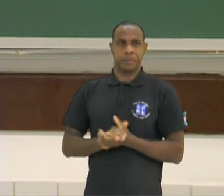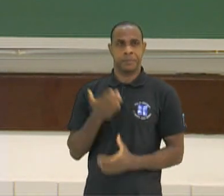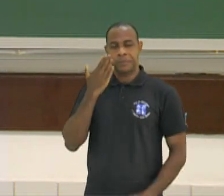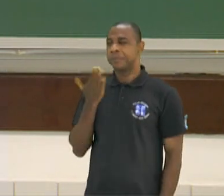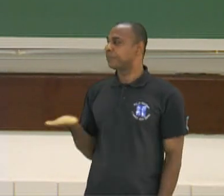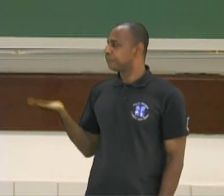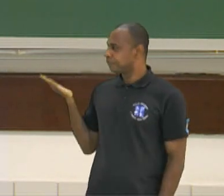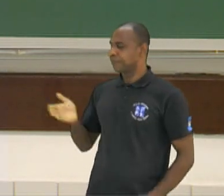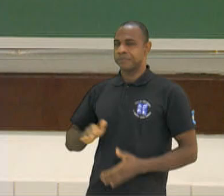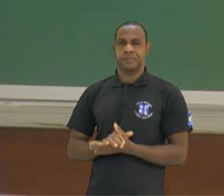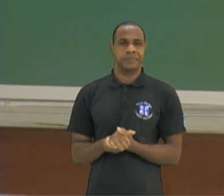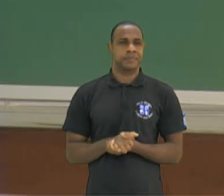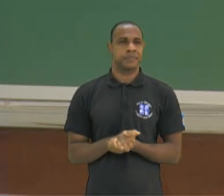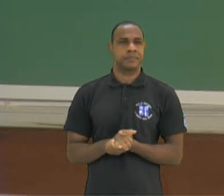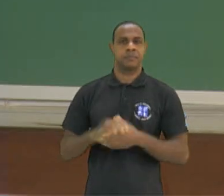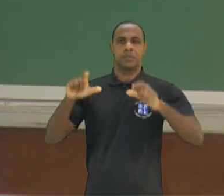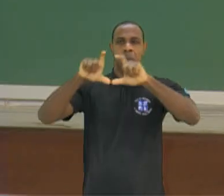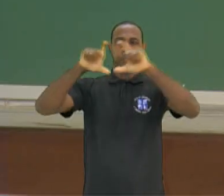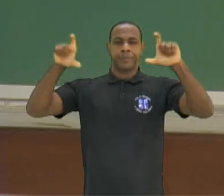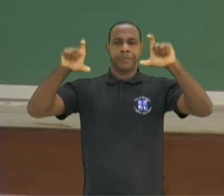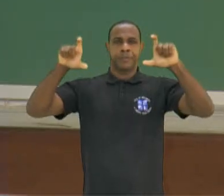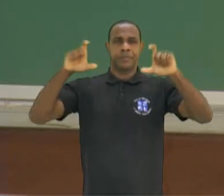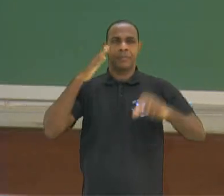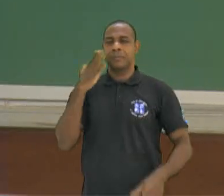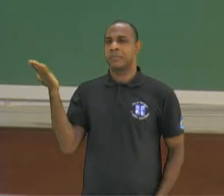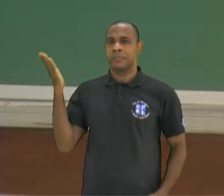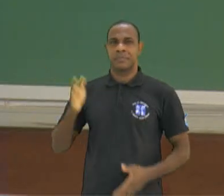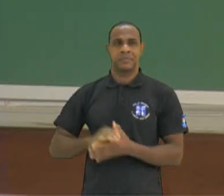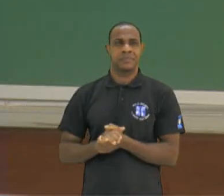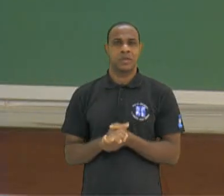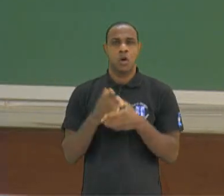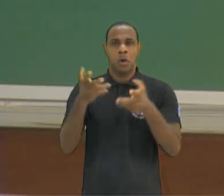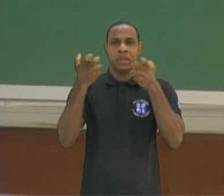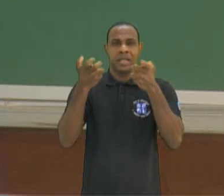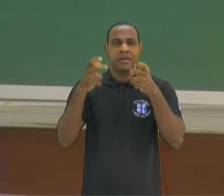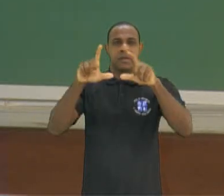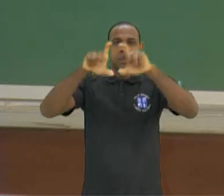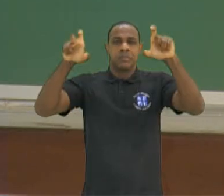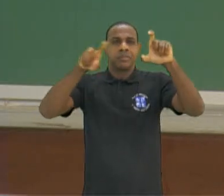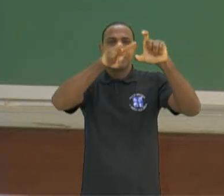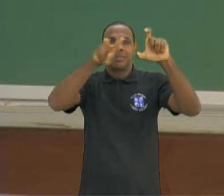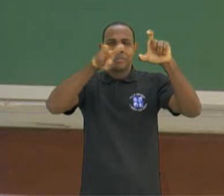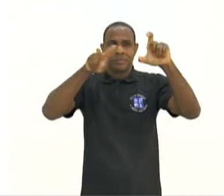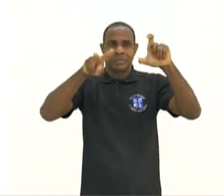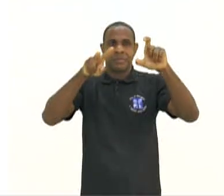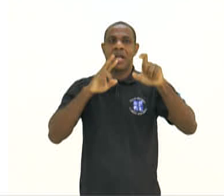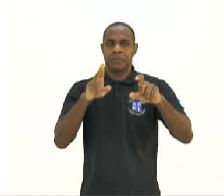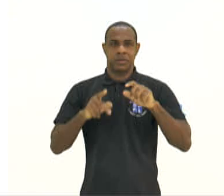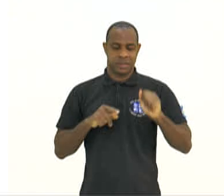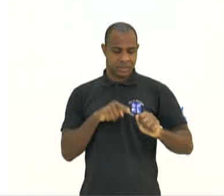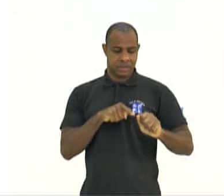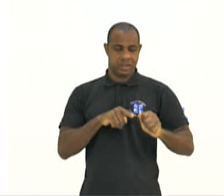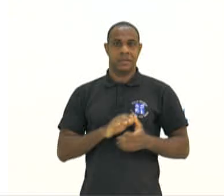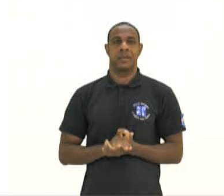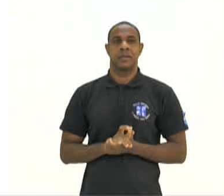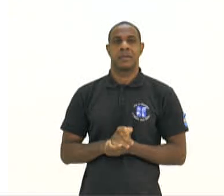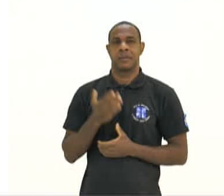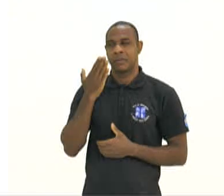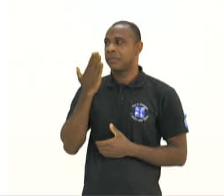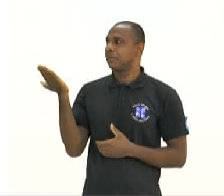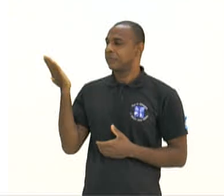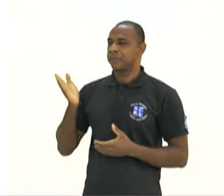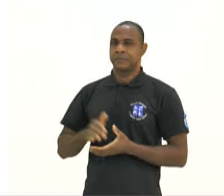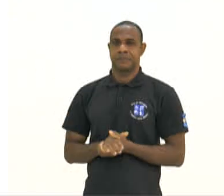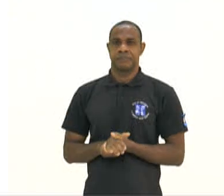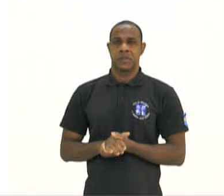Read the chart and answer the questions. Então, observem o nosso fragmento para respondermos a questão. Experts also worry